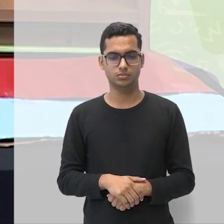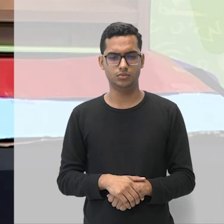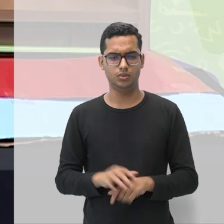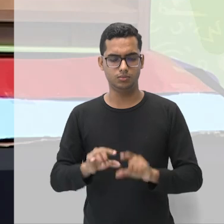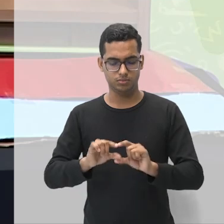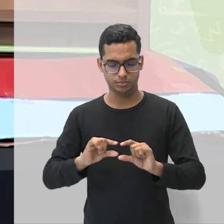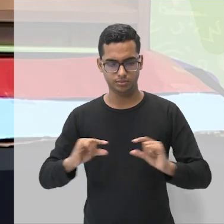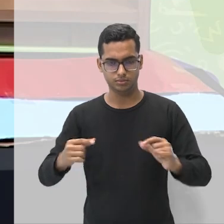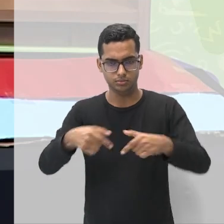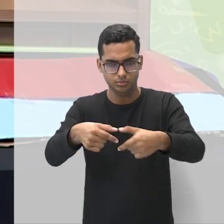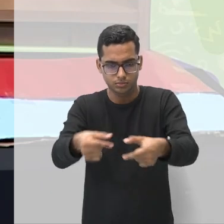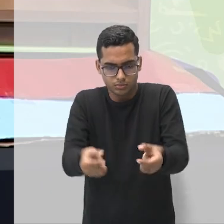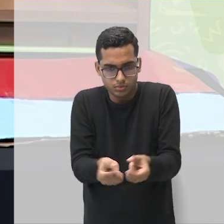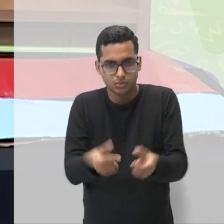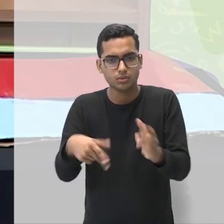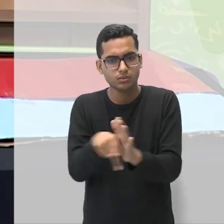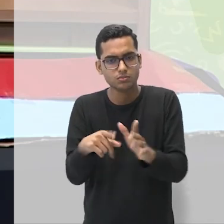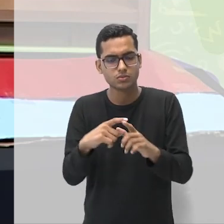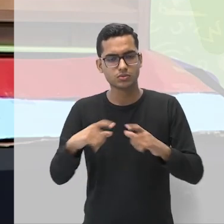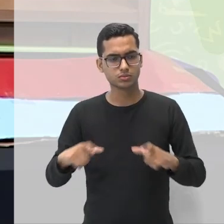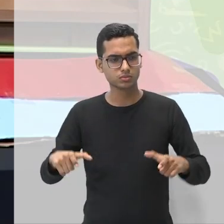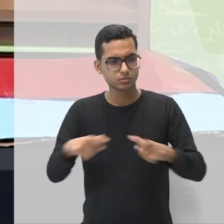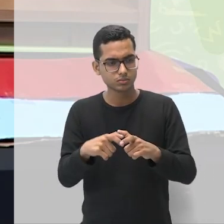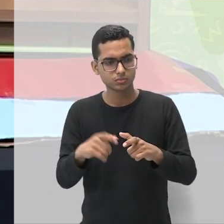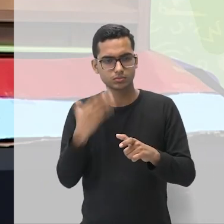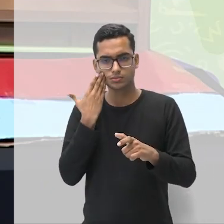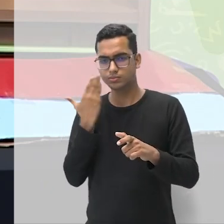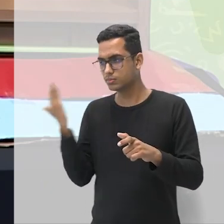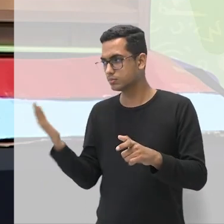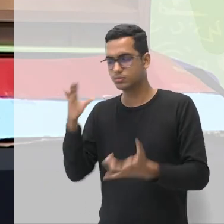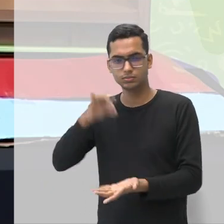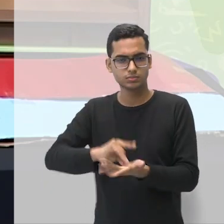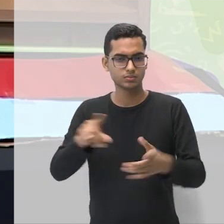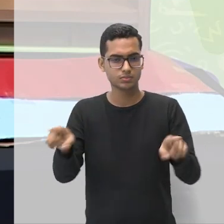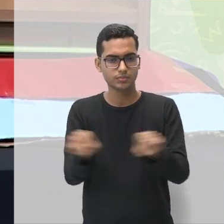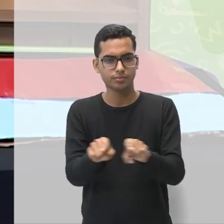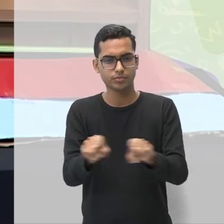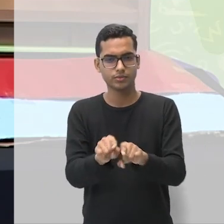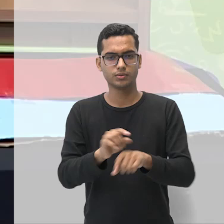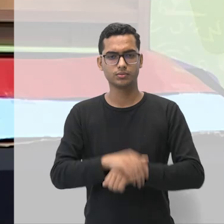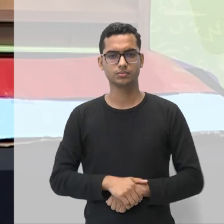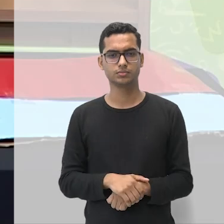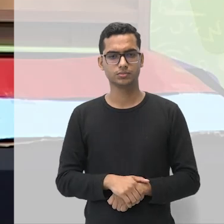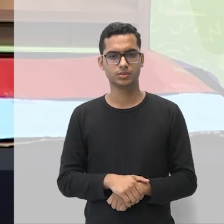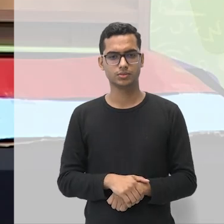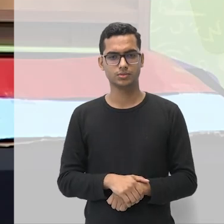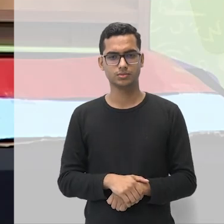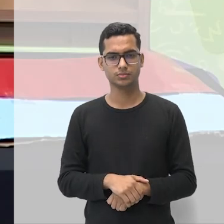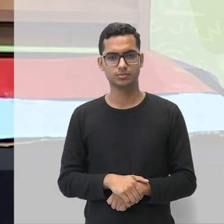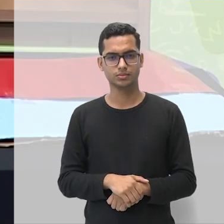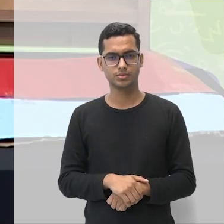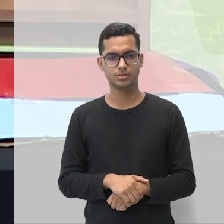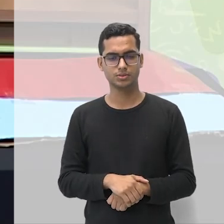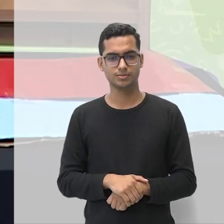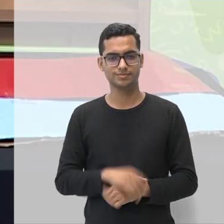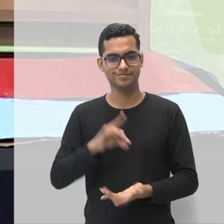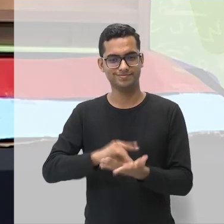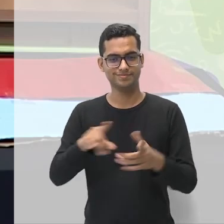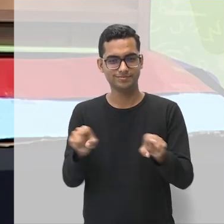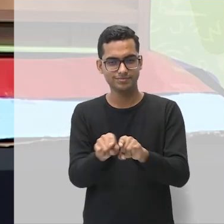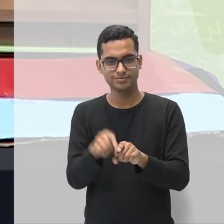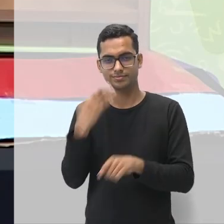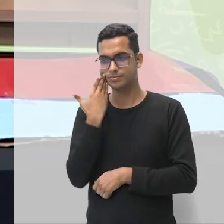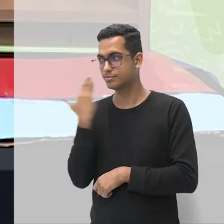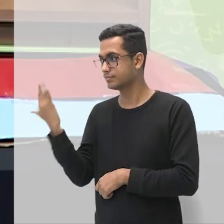bacana, né? Faz primeiro um círculo maior, depois um círculo menor e vocês irão cortar para ficar desse jeito aqui.